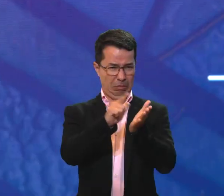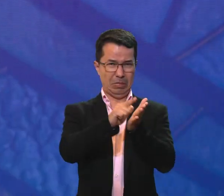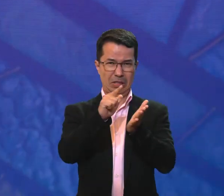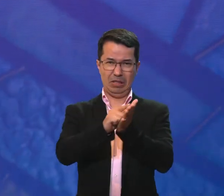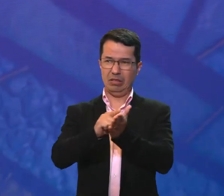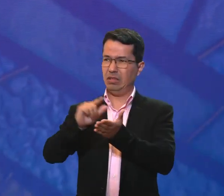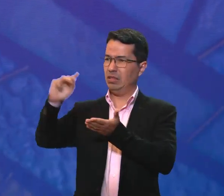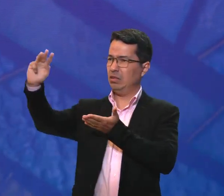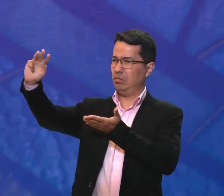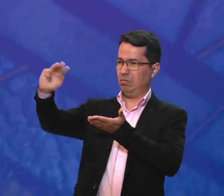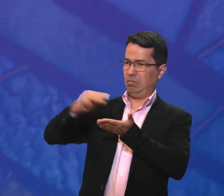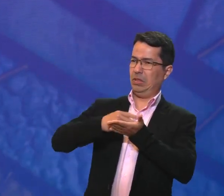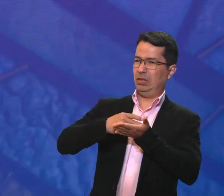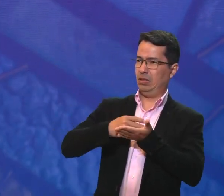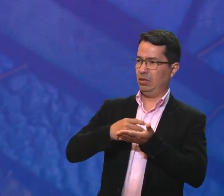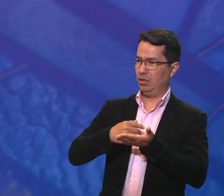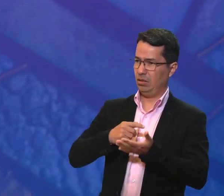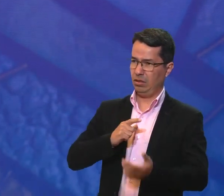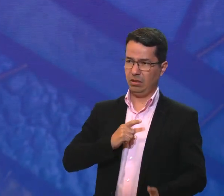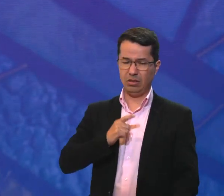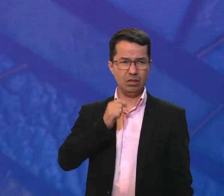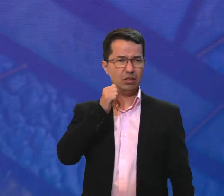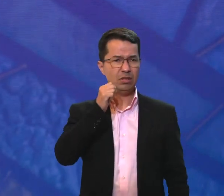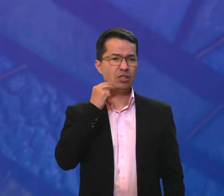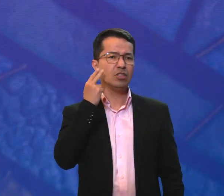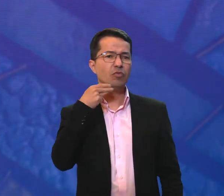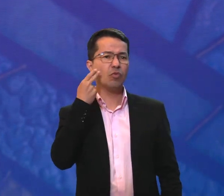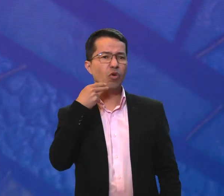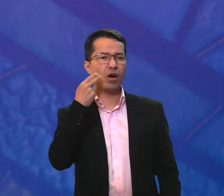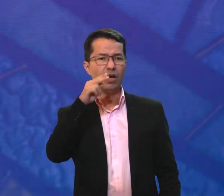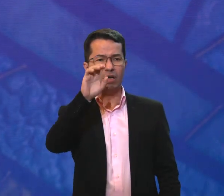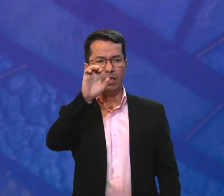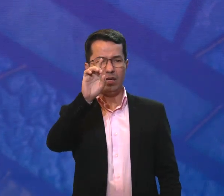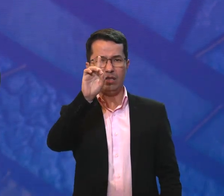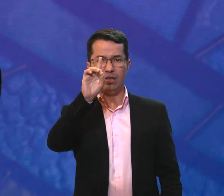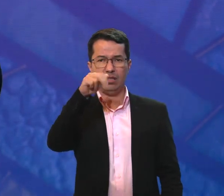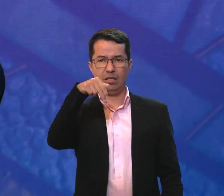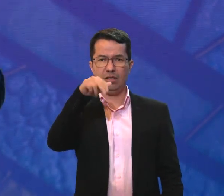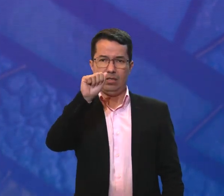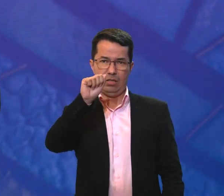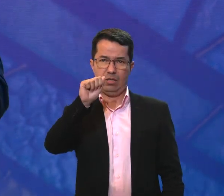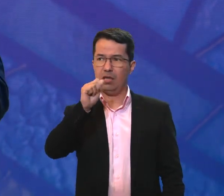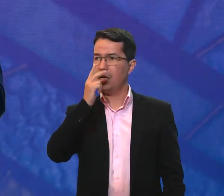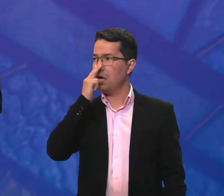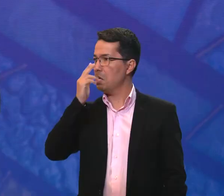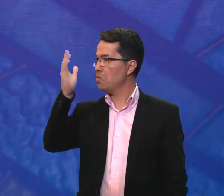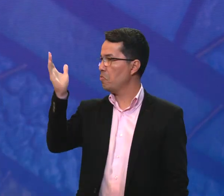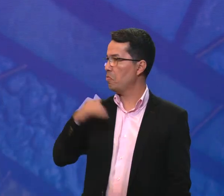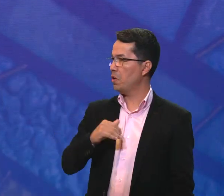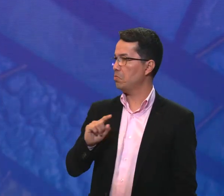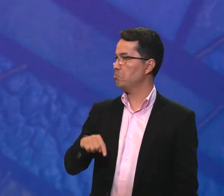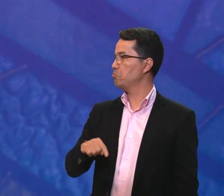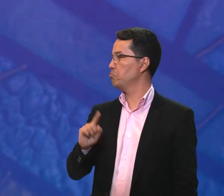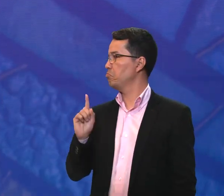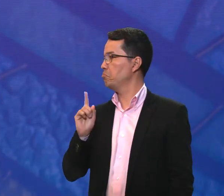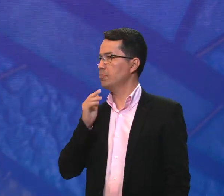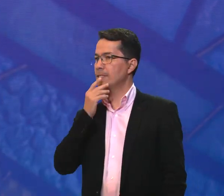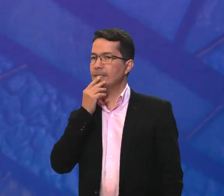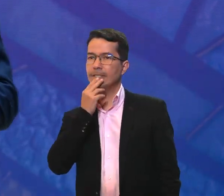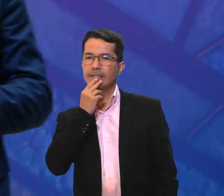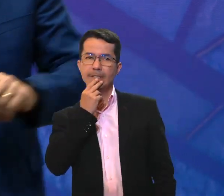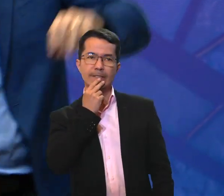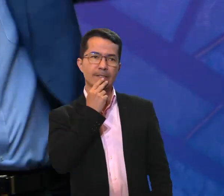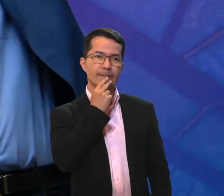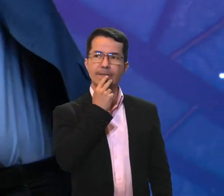Edna, não sei se a Edna está aqui. A Edna, não estou vendo a Edna. A Edna